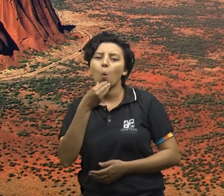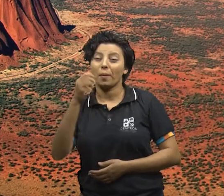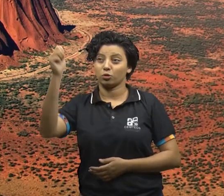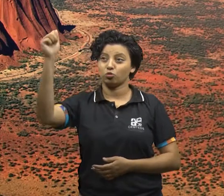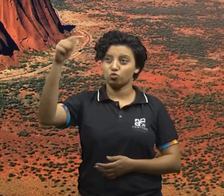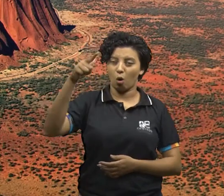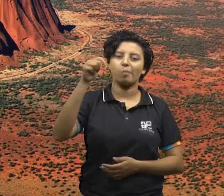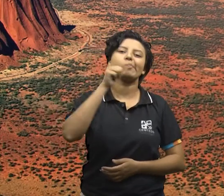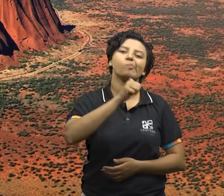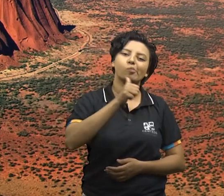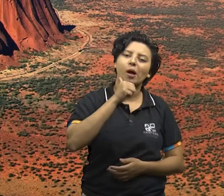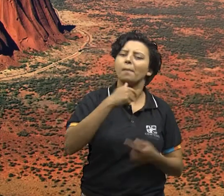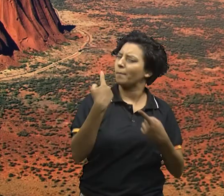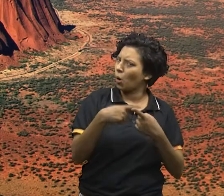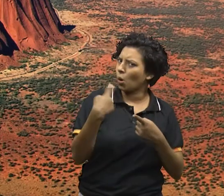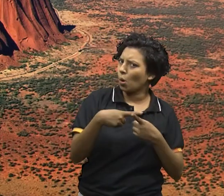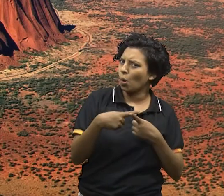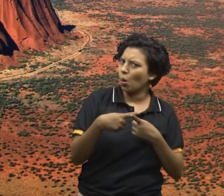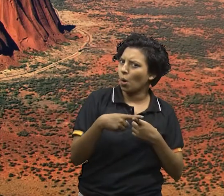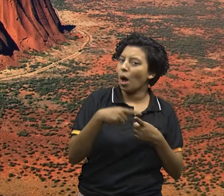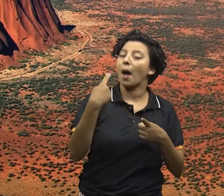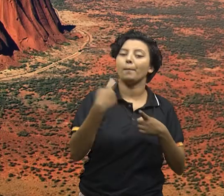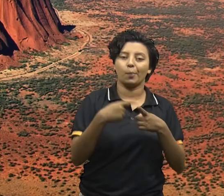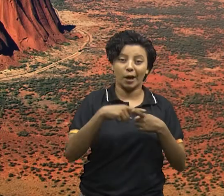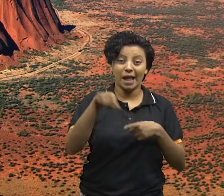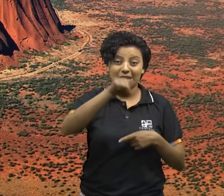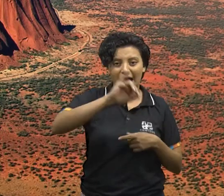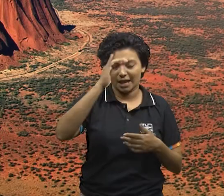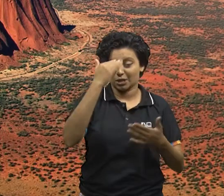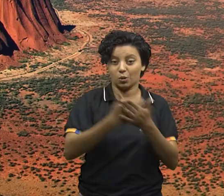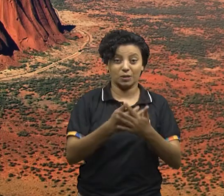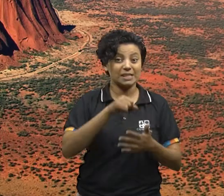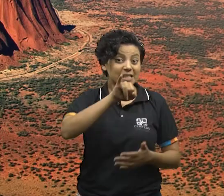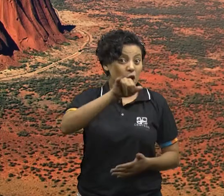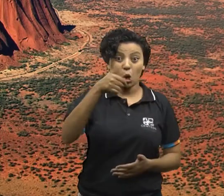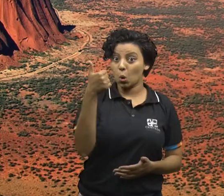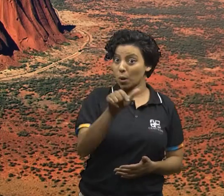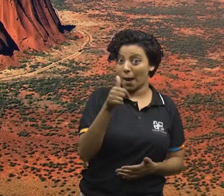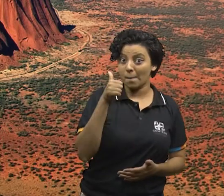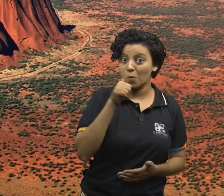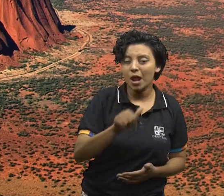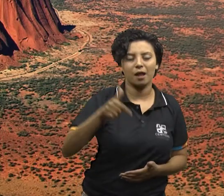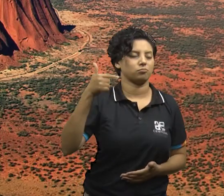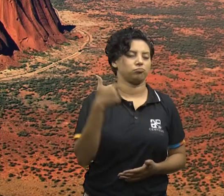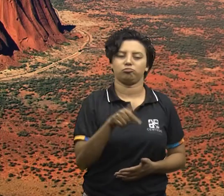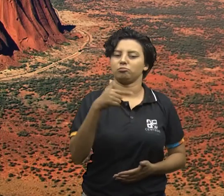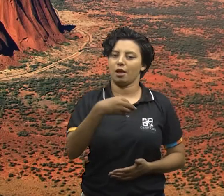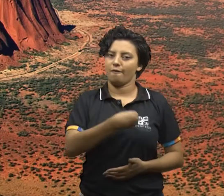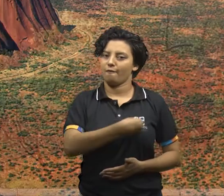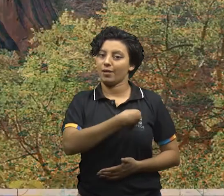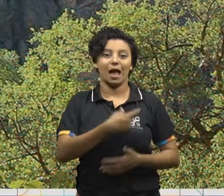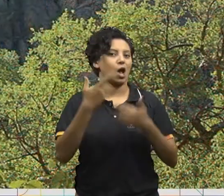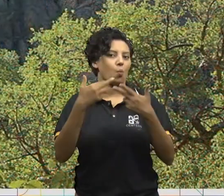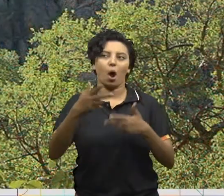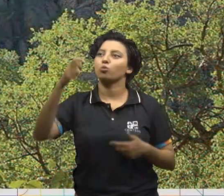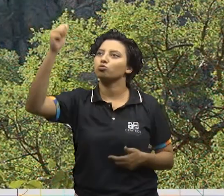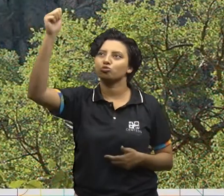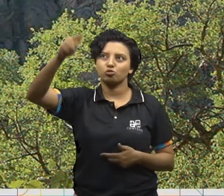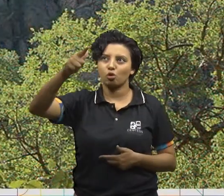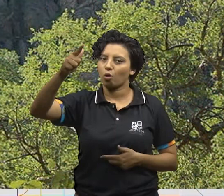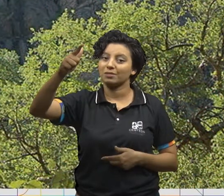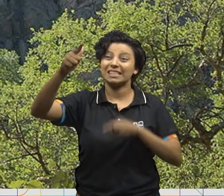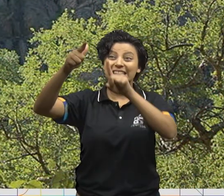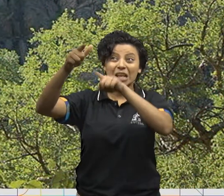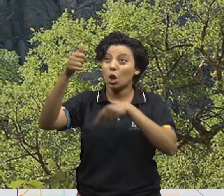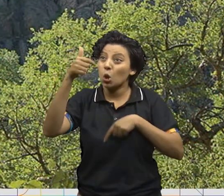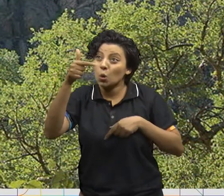feminina. Sabe por quê? Porque sem a mulher não há vida. O mesmo aconteceria sem o sol. Aqui você